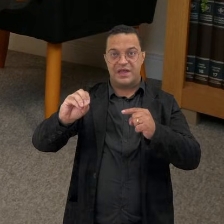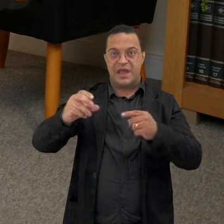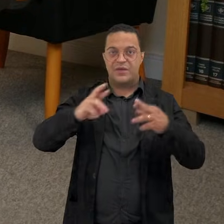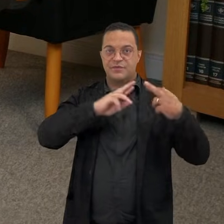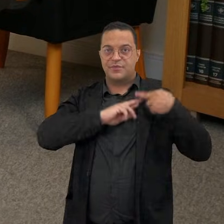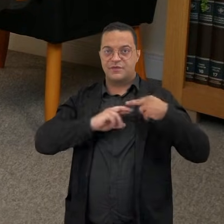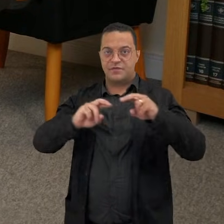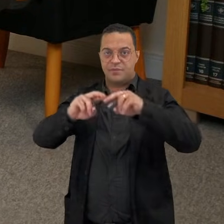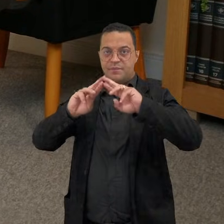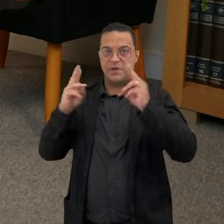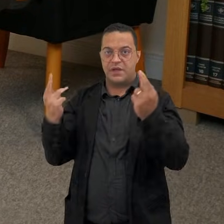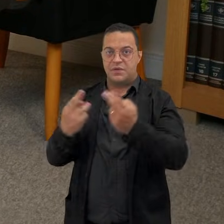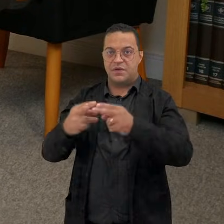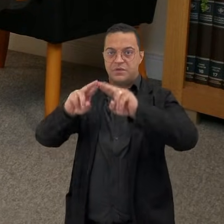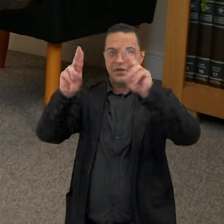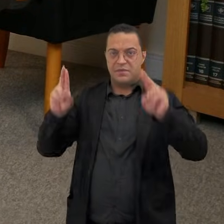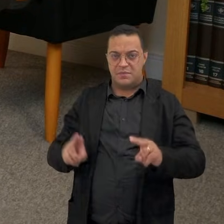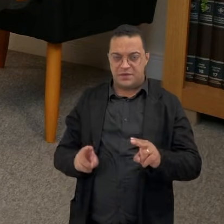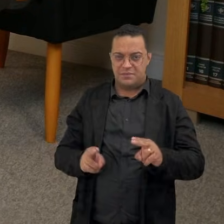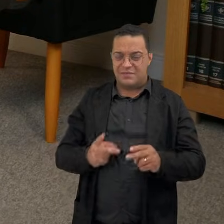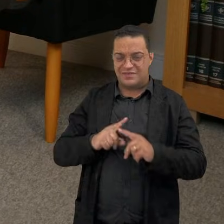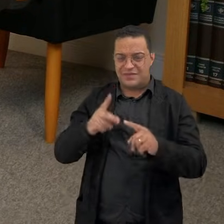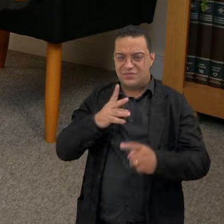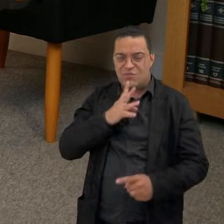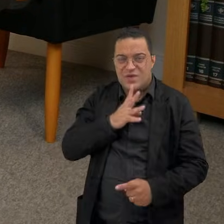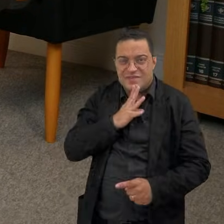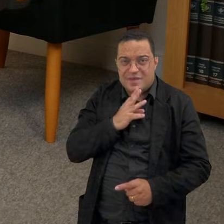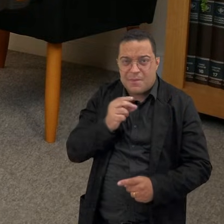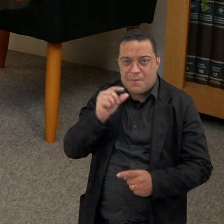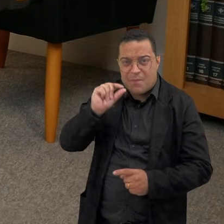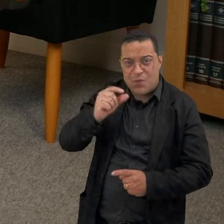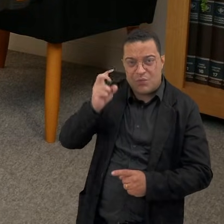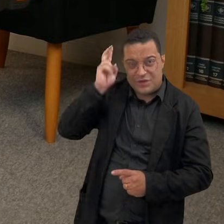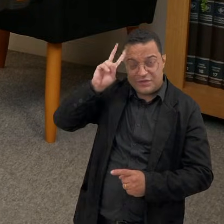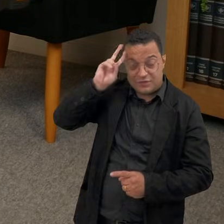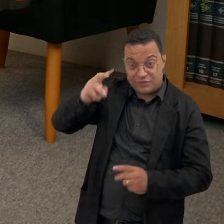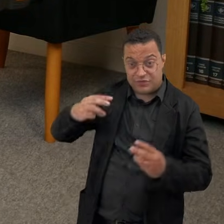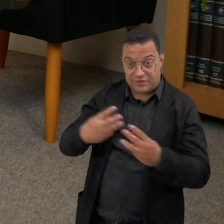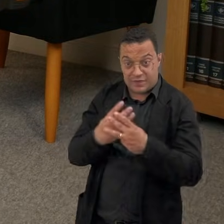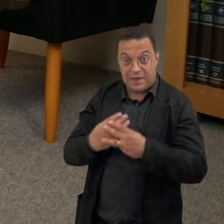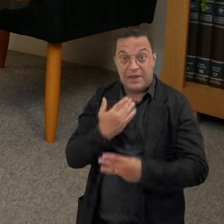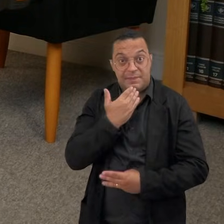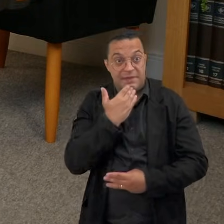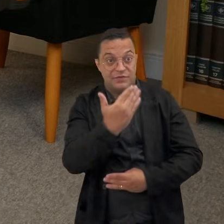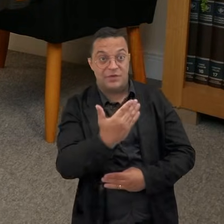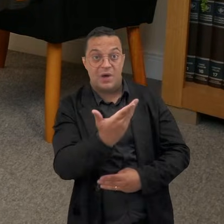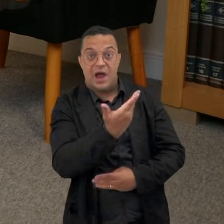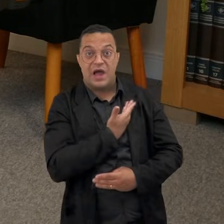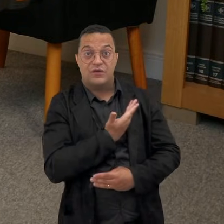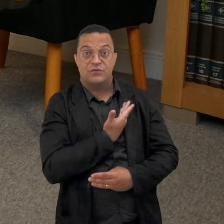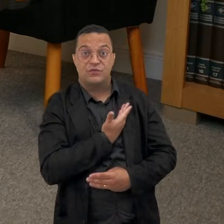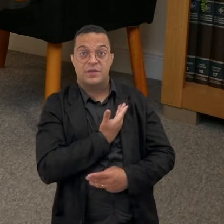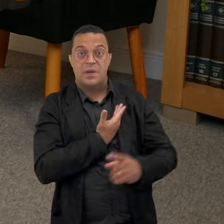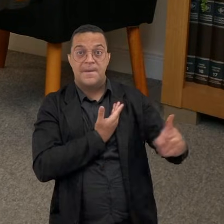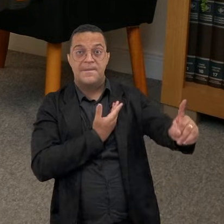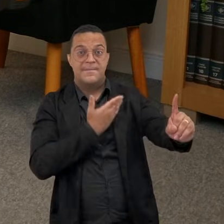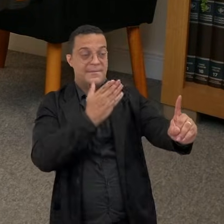que mostrou para ele a conexão histórica na Bíblia, a conexão histórica de Israel com a